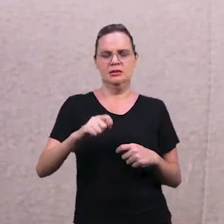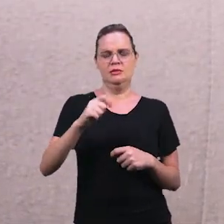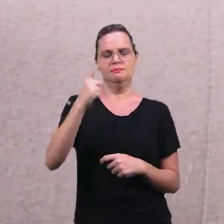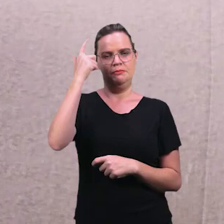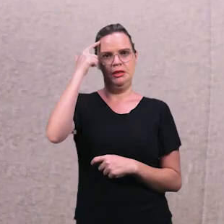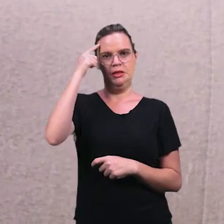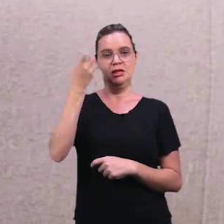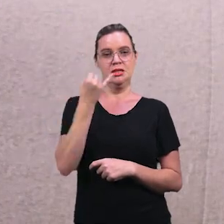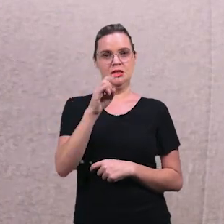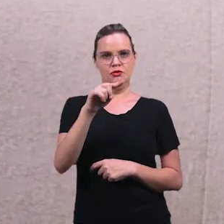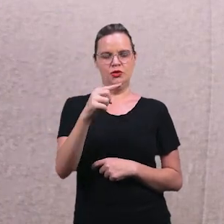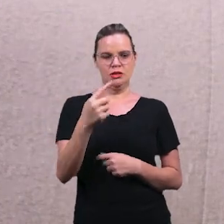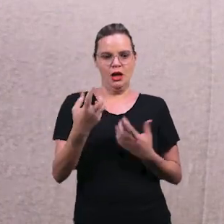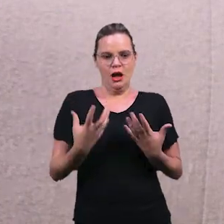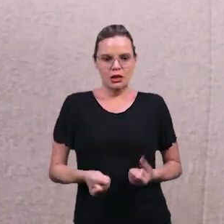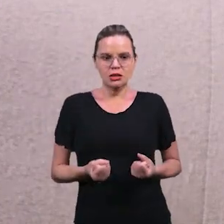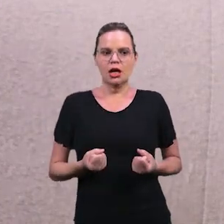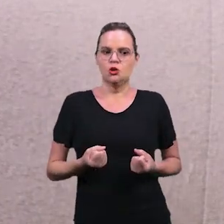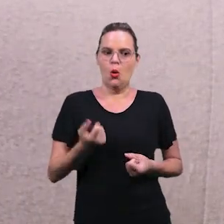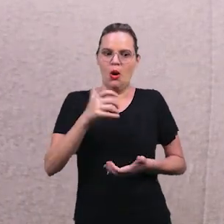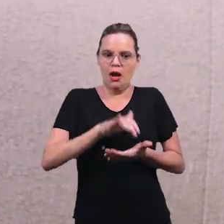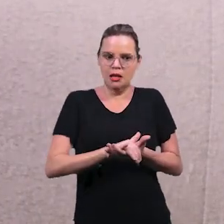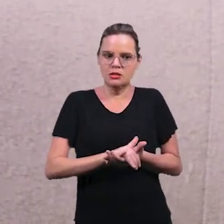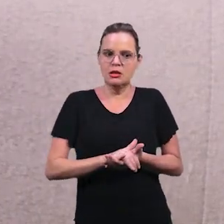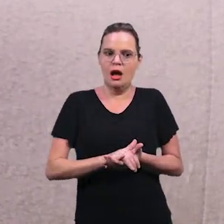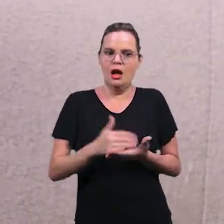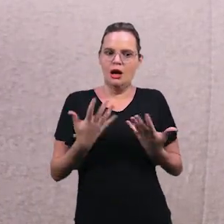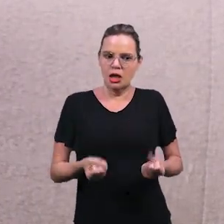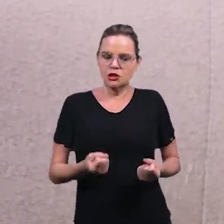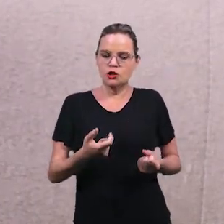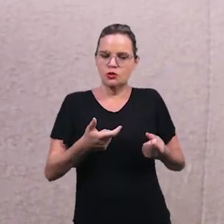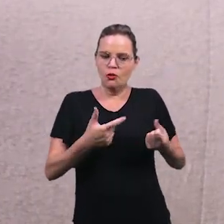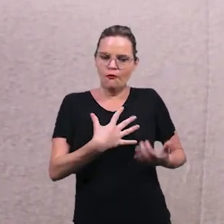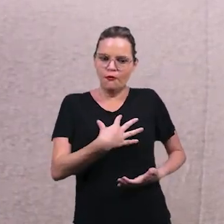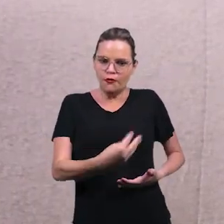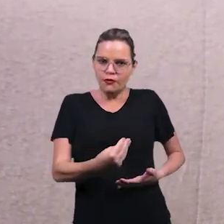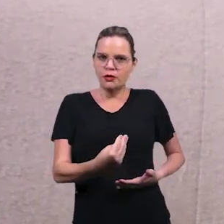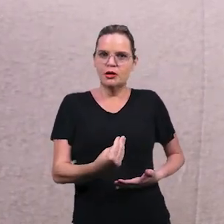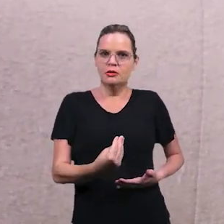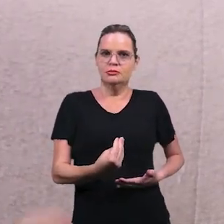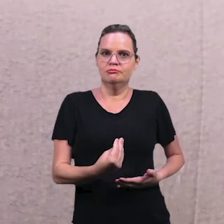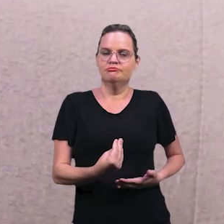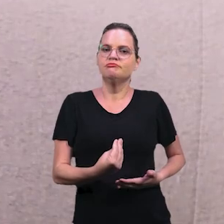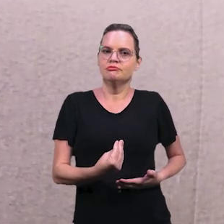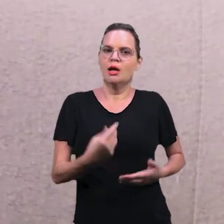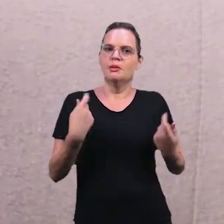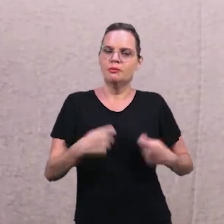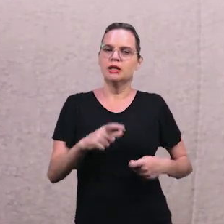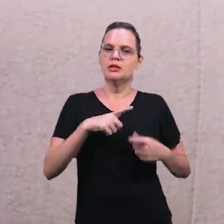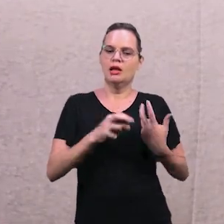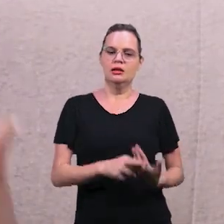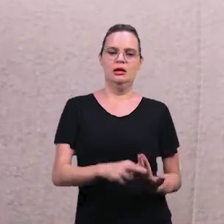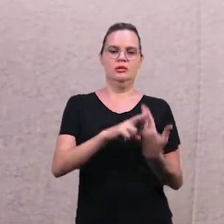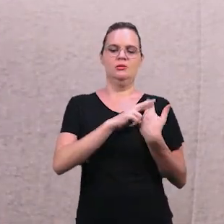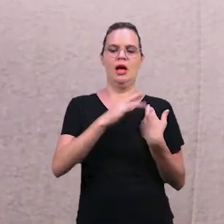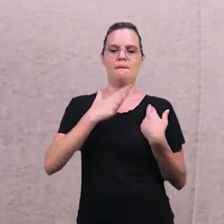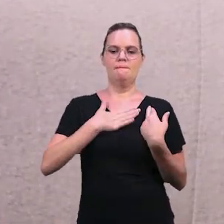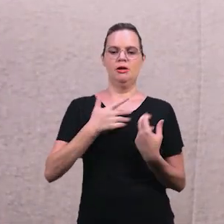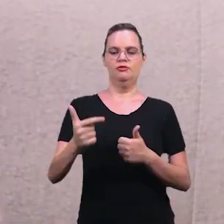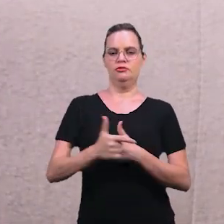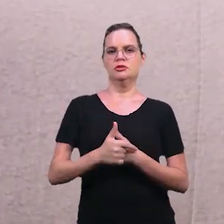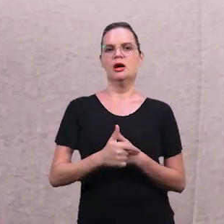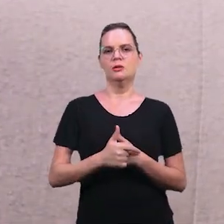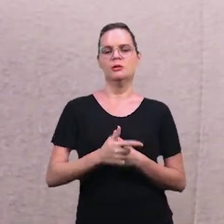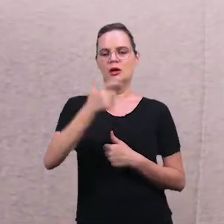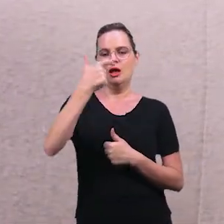você assumir esse papel, se apropriar dele, né? Não deixar, não terceirizar, falar assim, não, esse papel é meu,